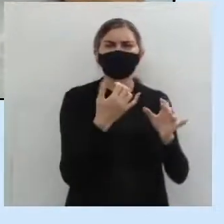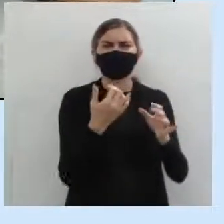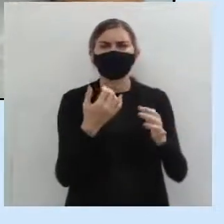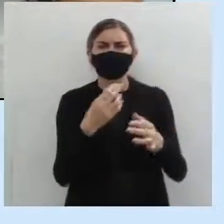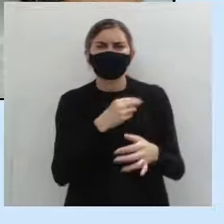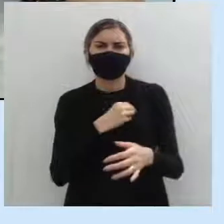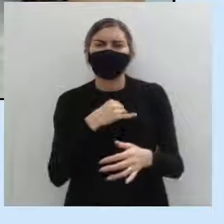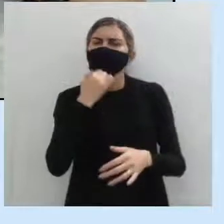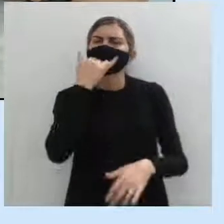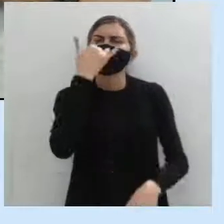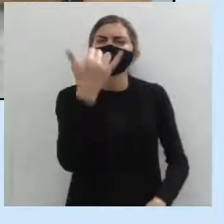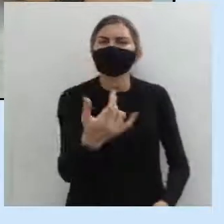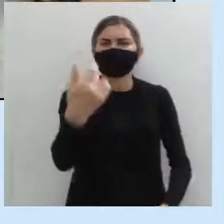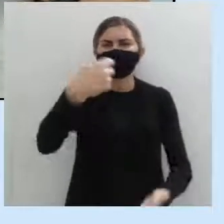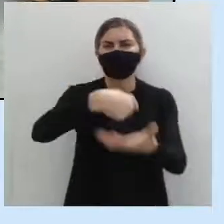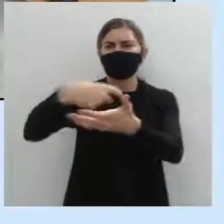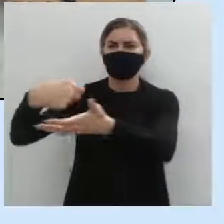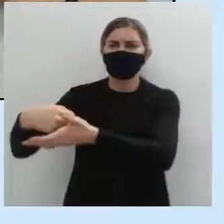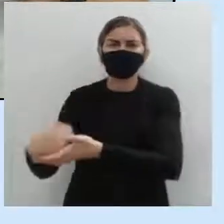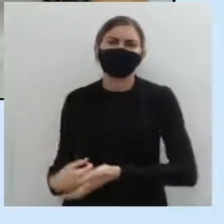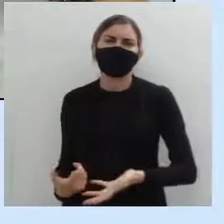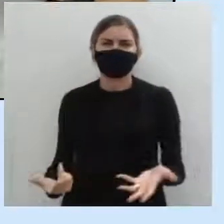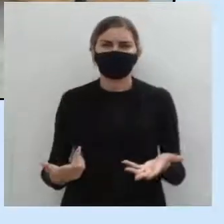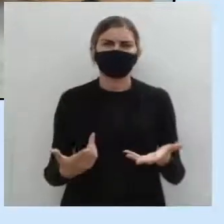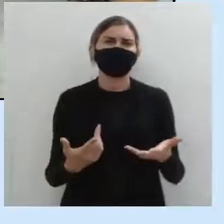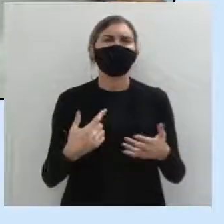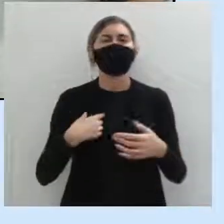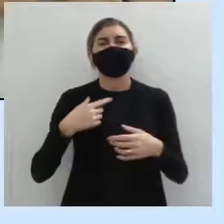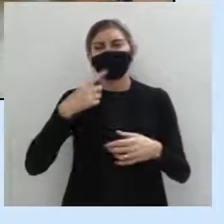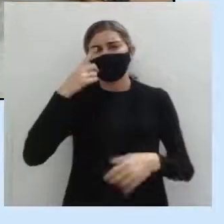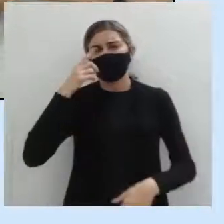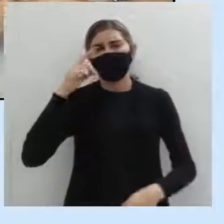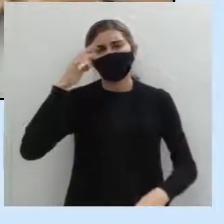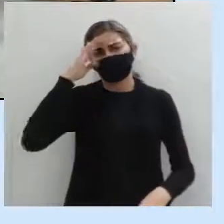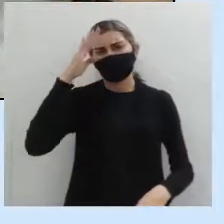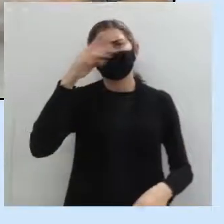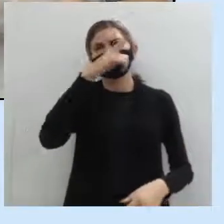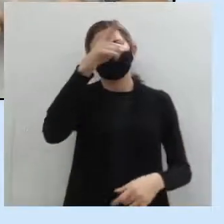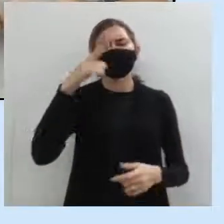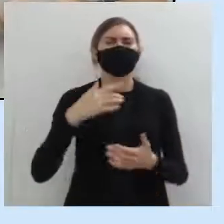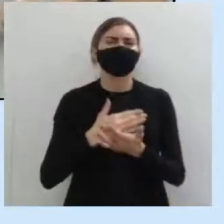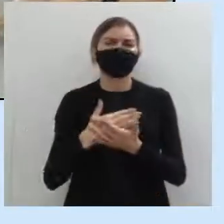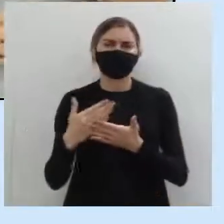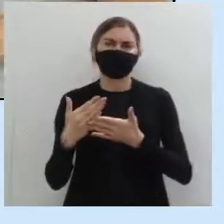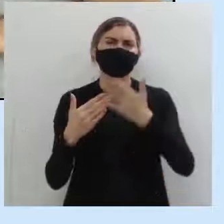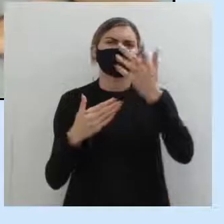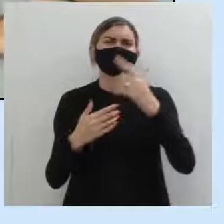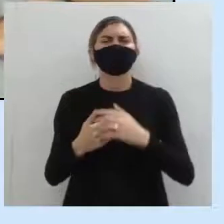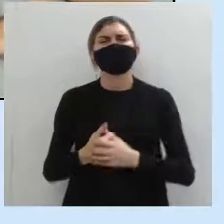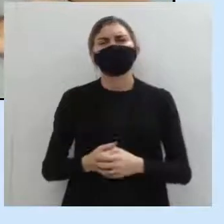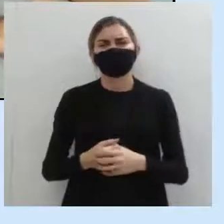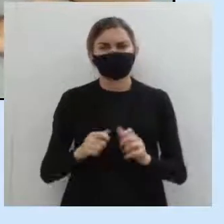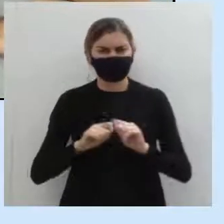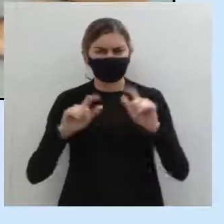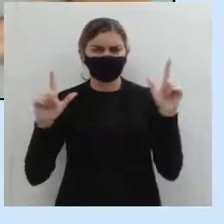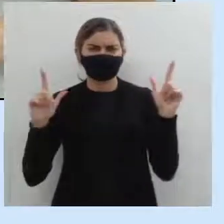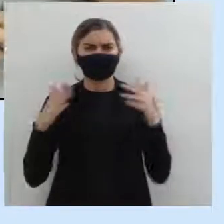pontos cruciais para a reforma protestante iniciada por Martinho Lutero. Aninha, traz aqui para mim.